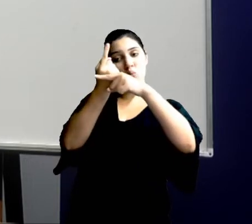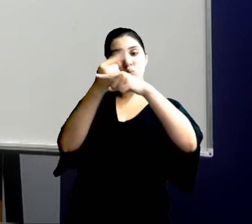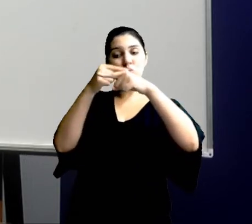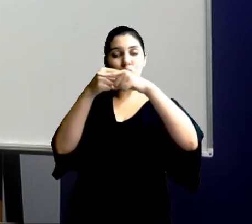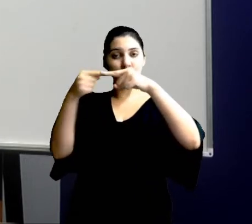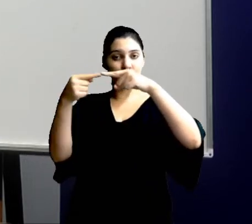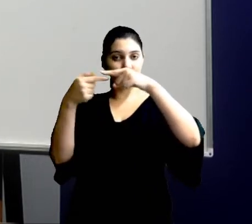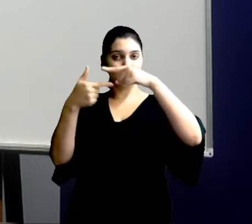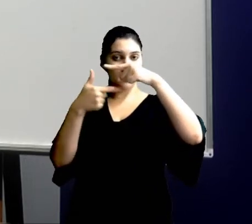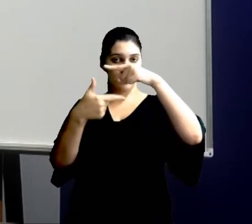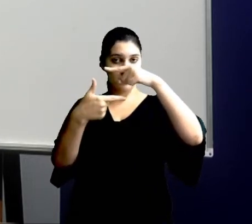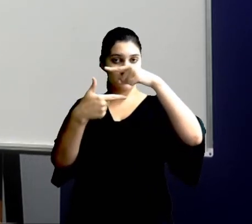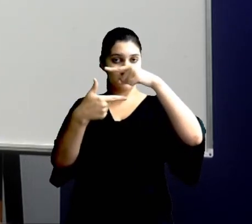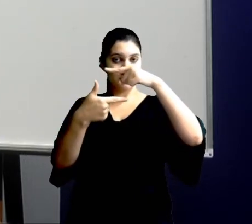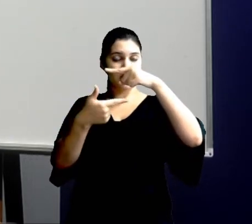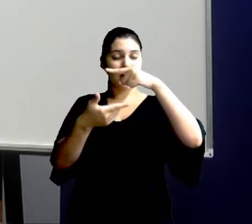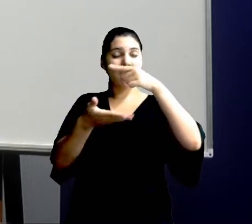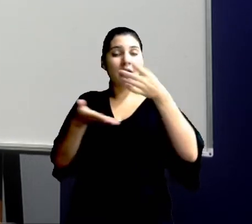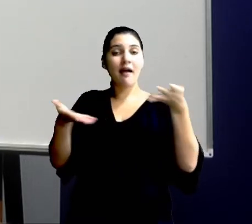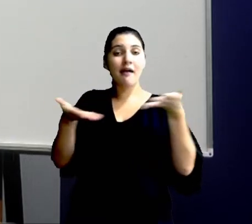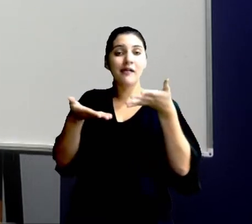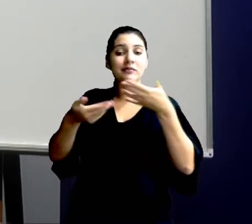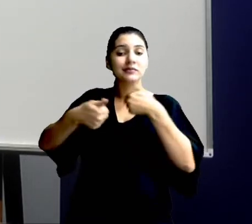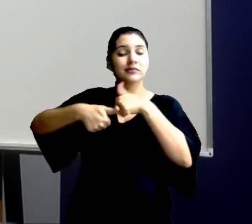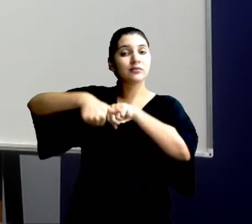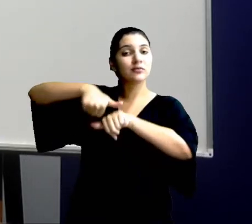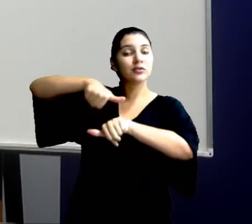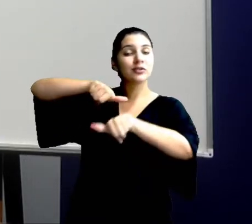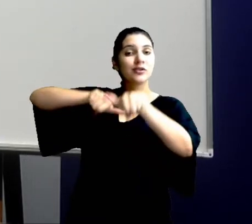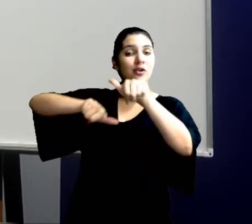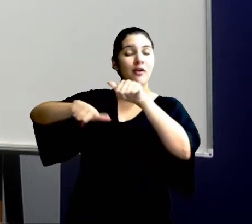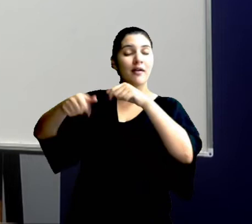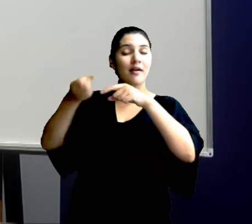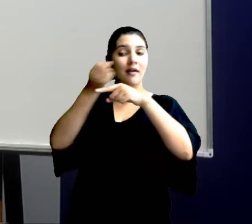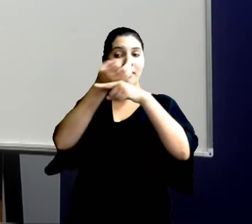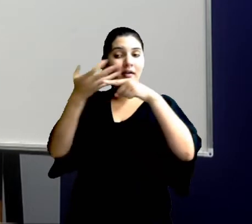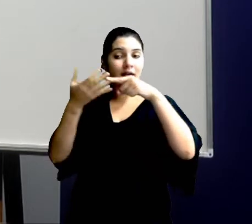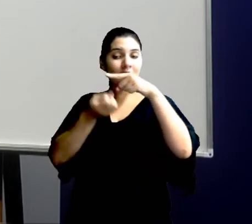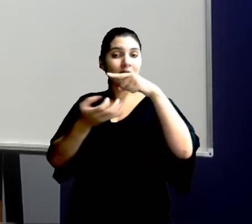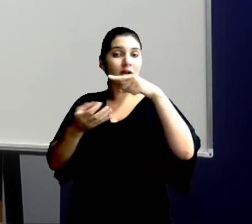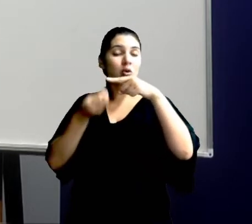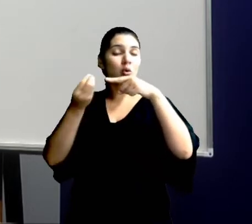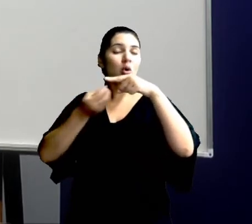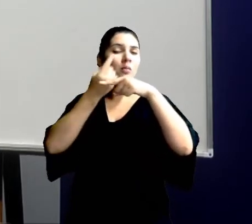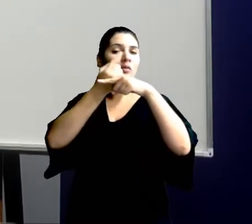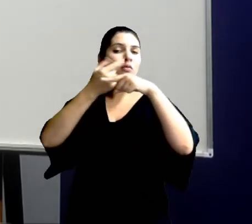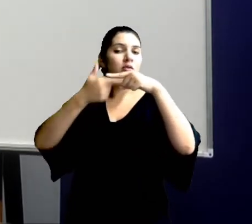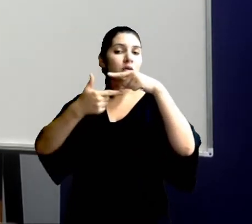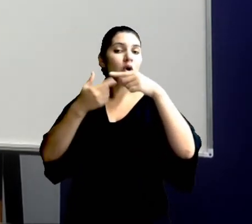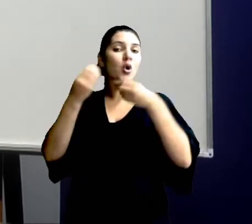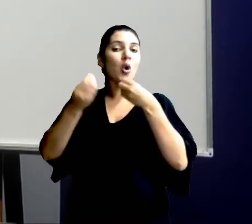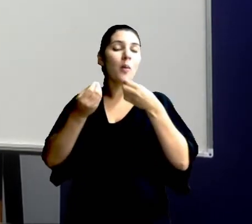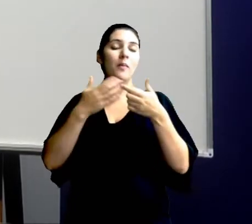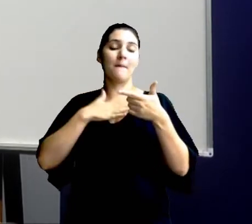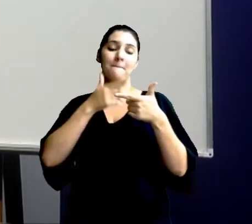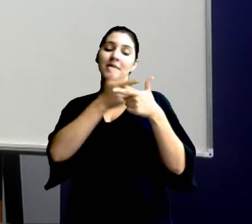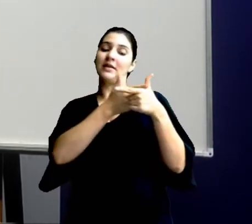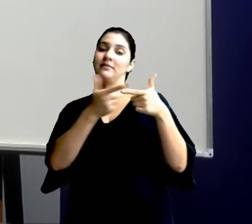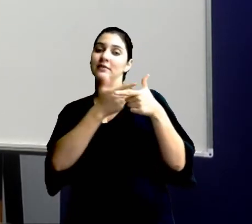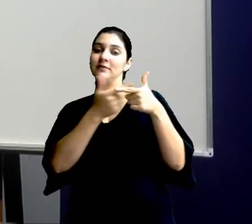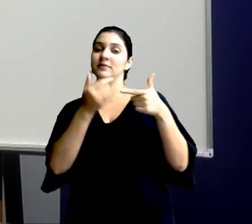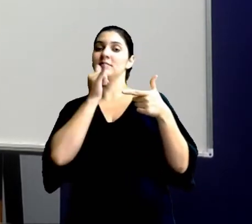1/2, tá? E vou transformar essa fração na minha divisão, tá?